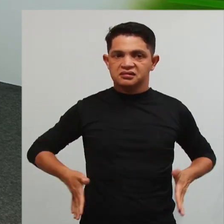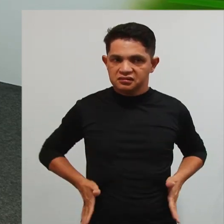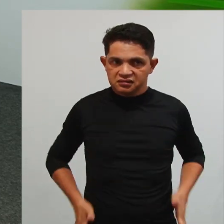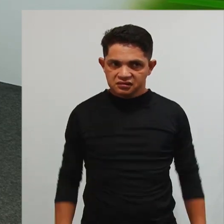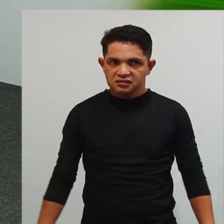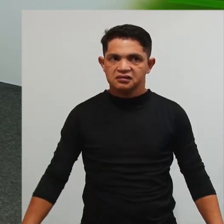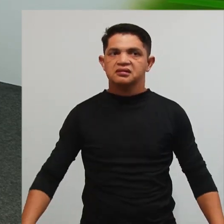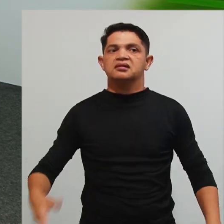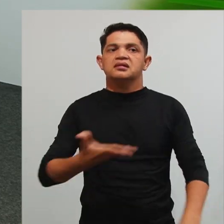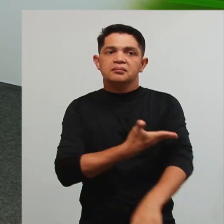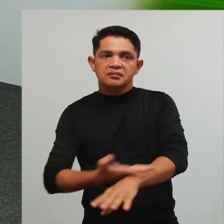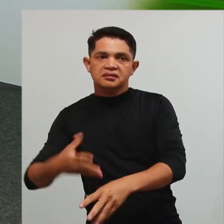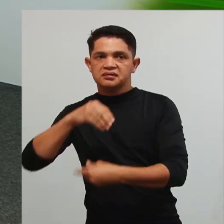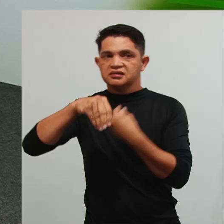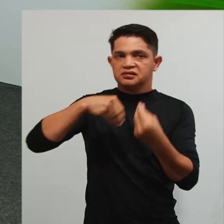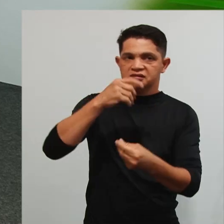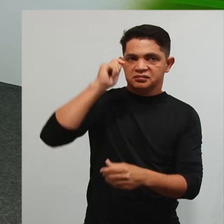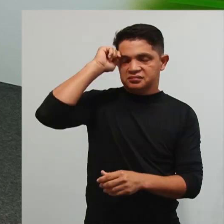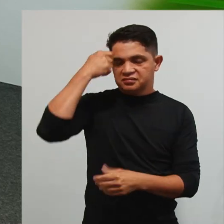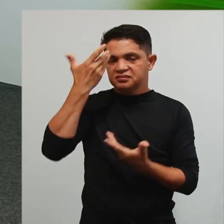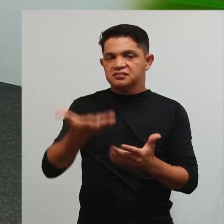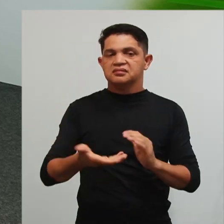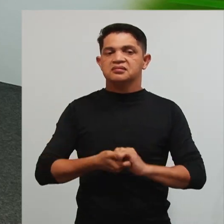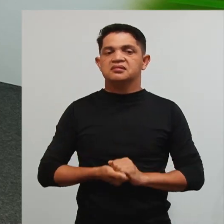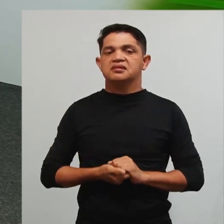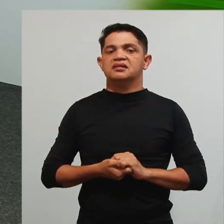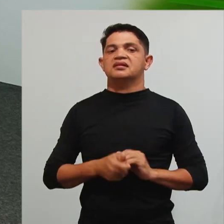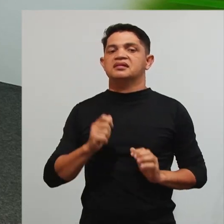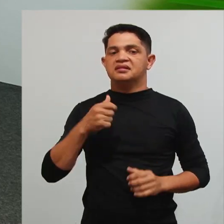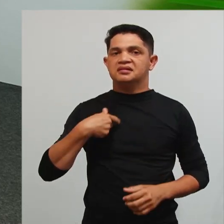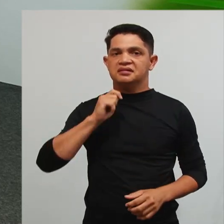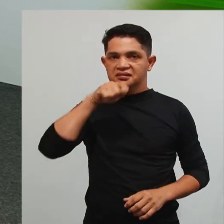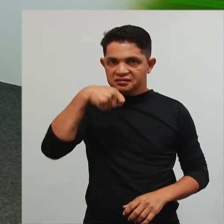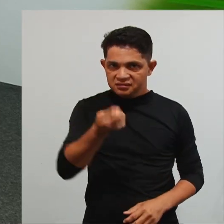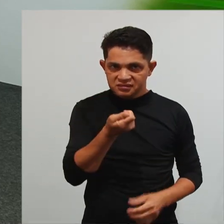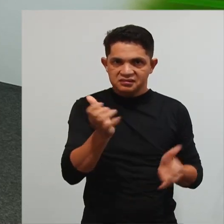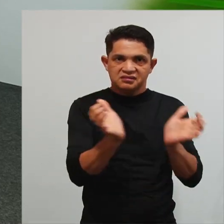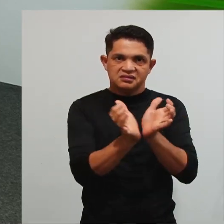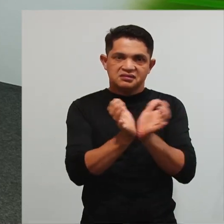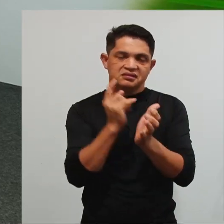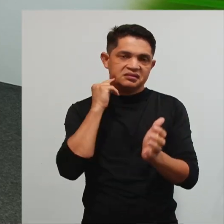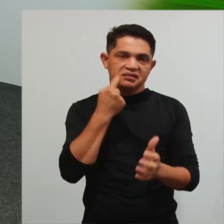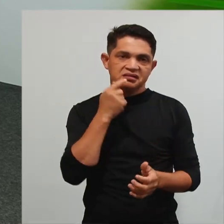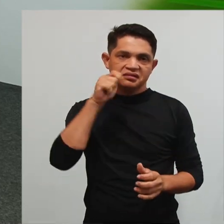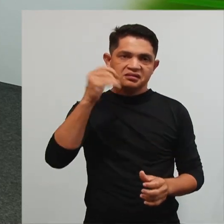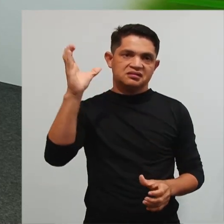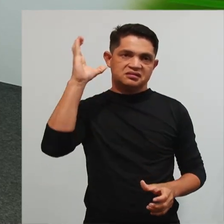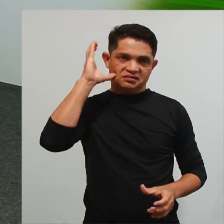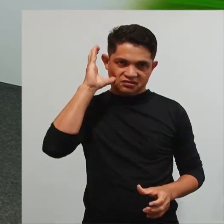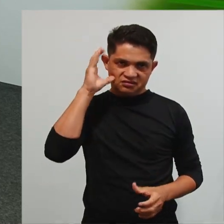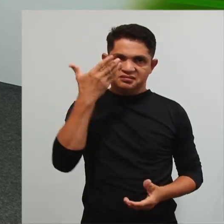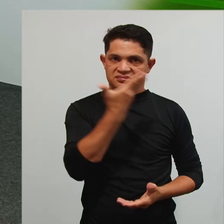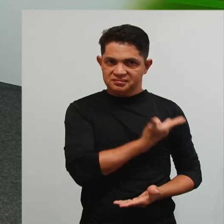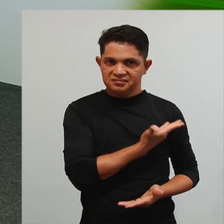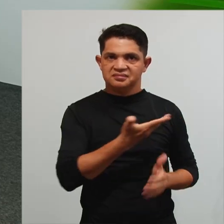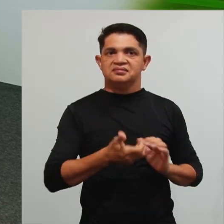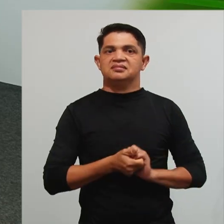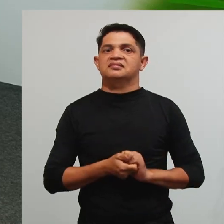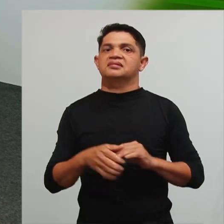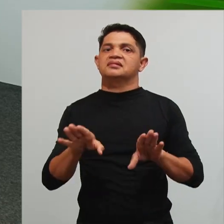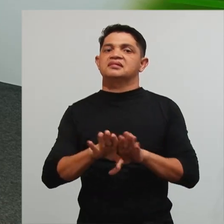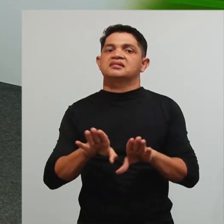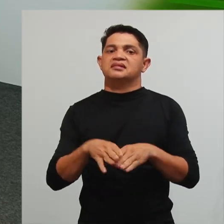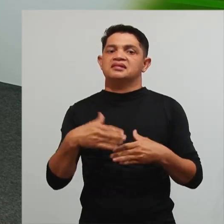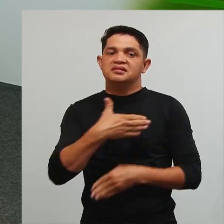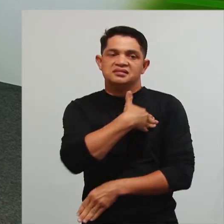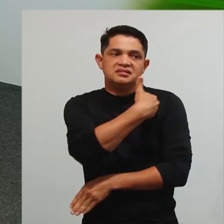longa branca com preto. E o meu sinal na comunidade surda é esse aqui. E aqui comigo está